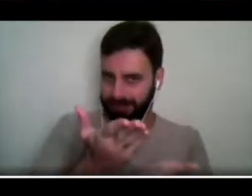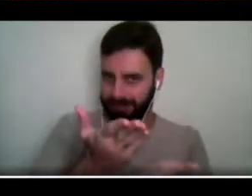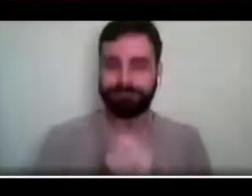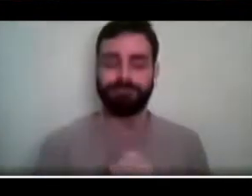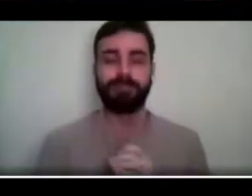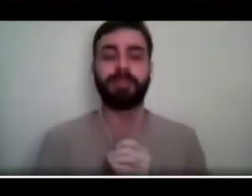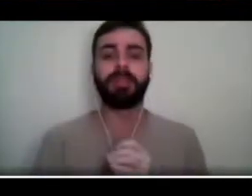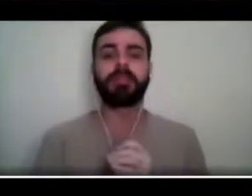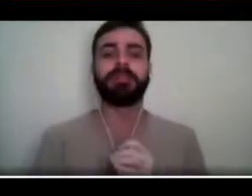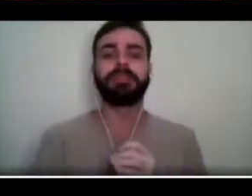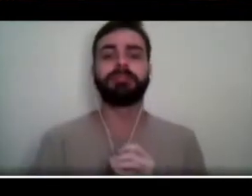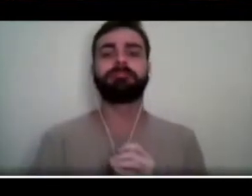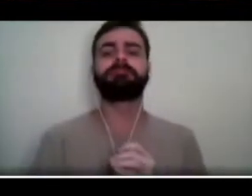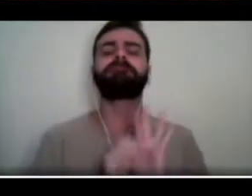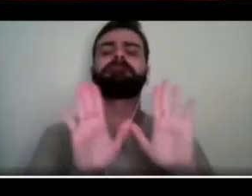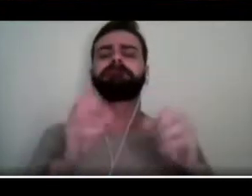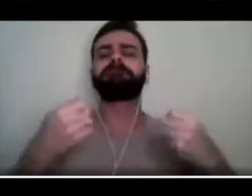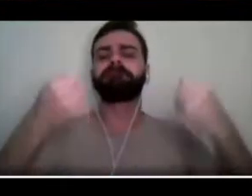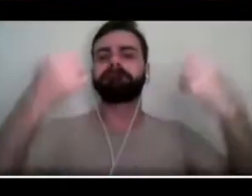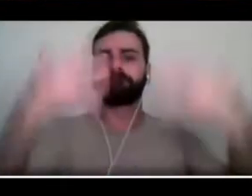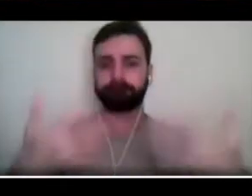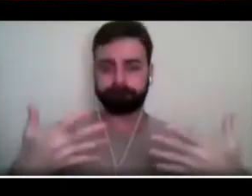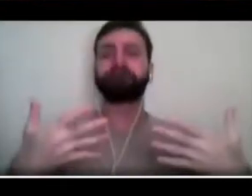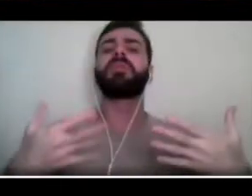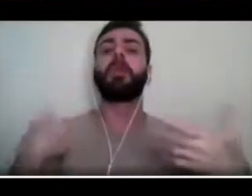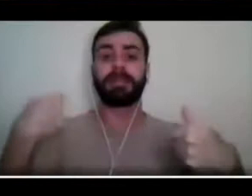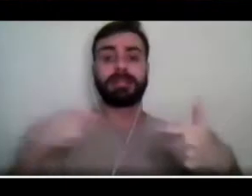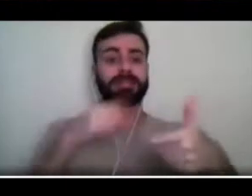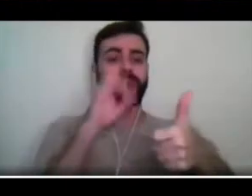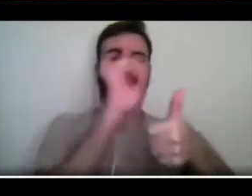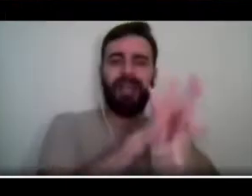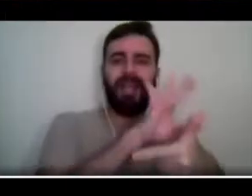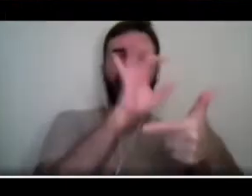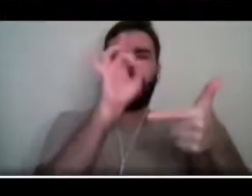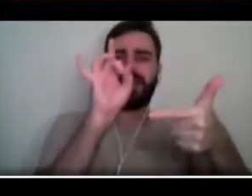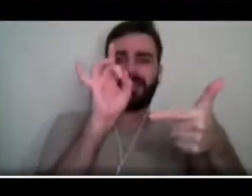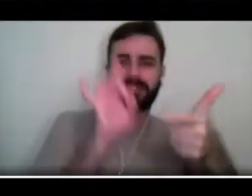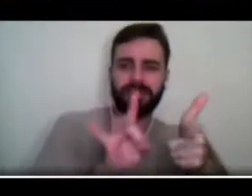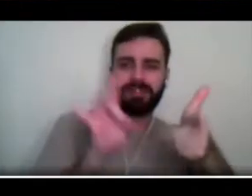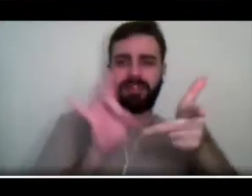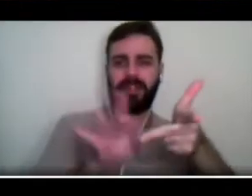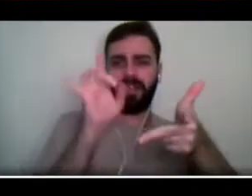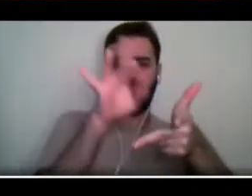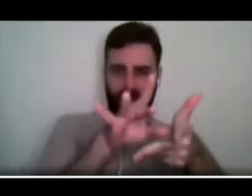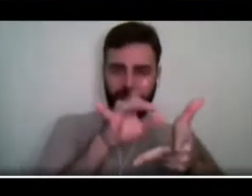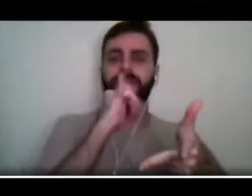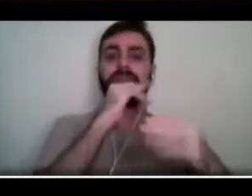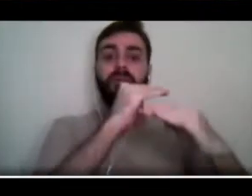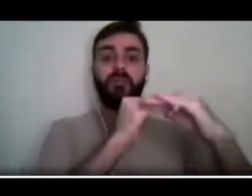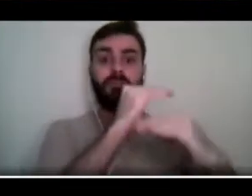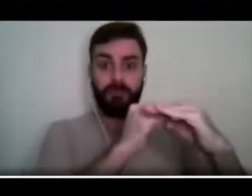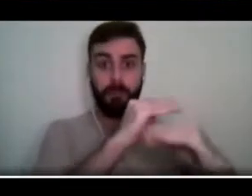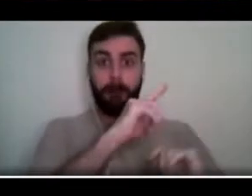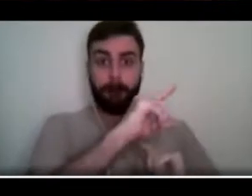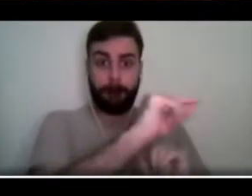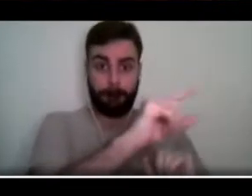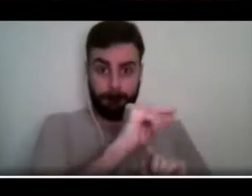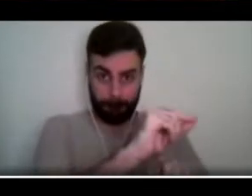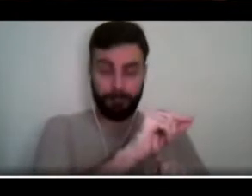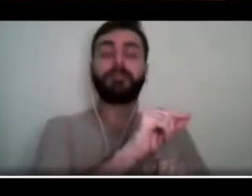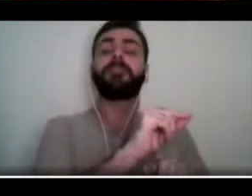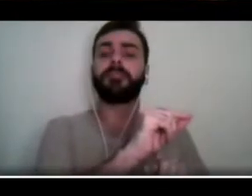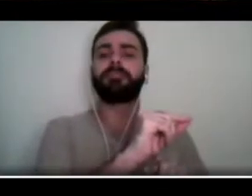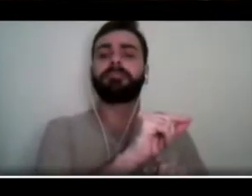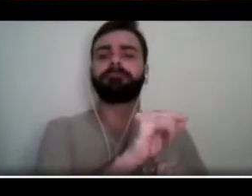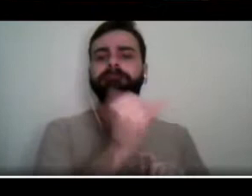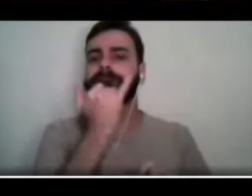esses vetores? Eu faço componente por componente. Eu lembro, então, que o vetor velocidade média, então, por exemplo,